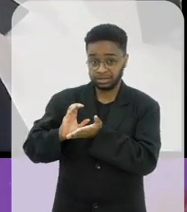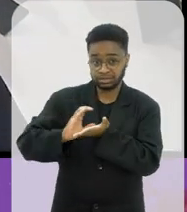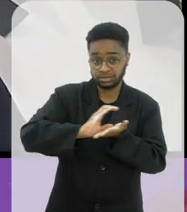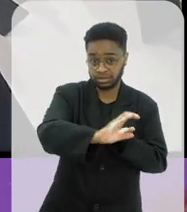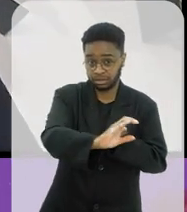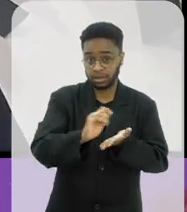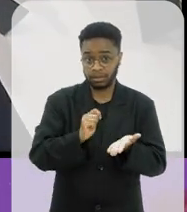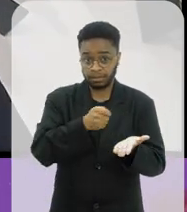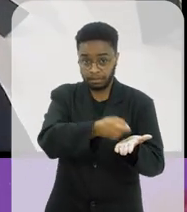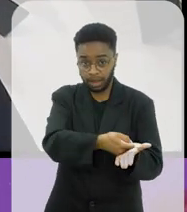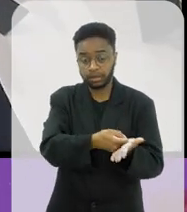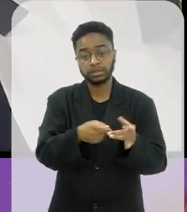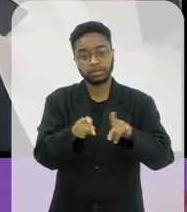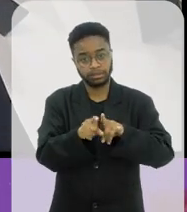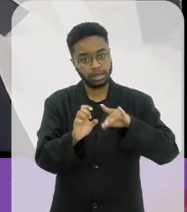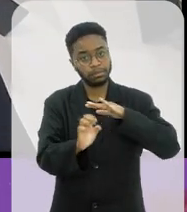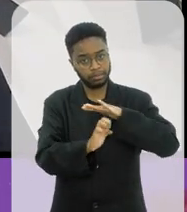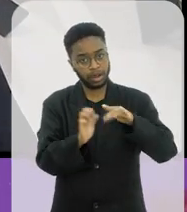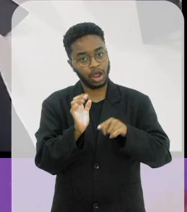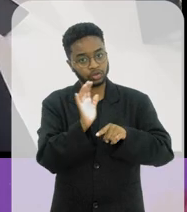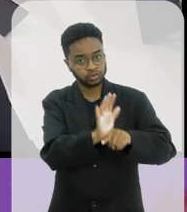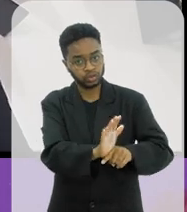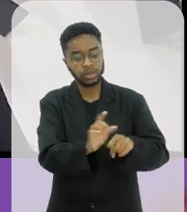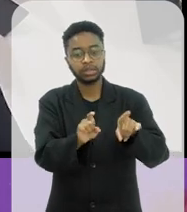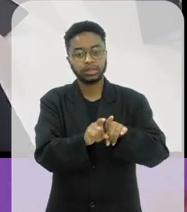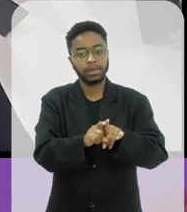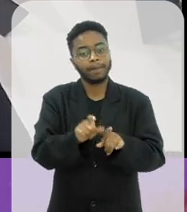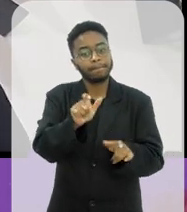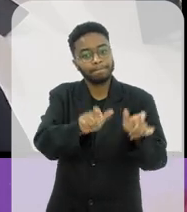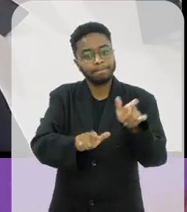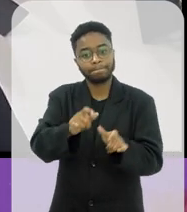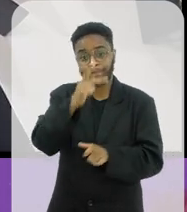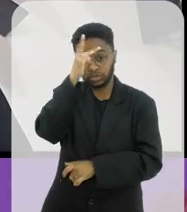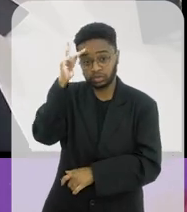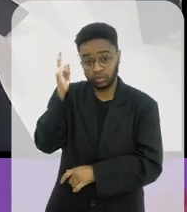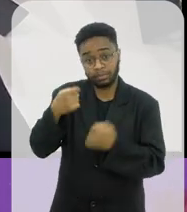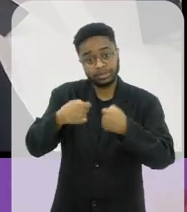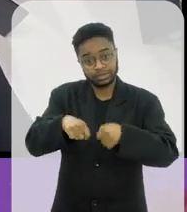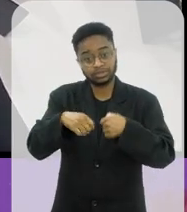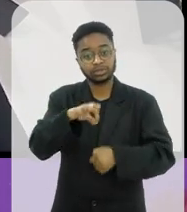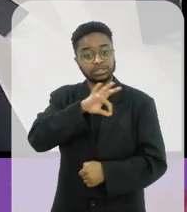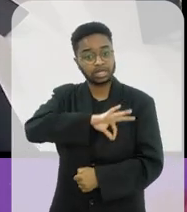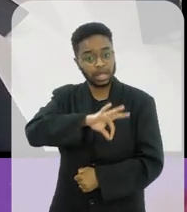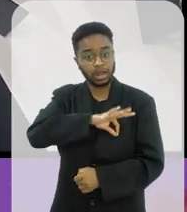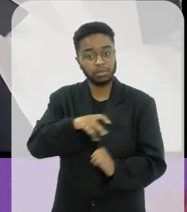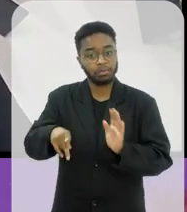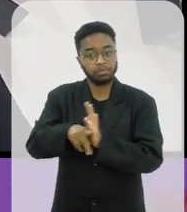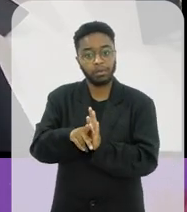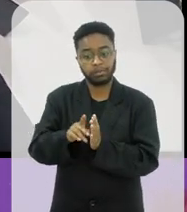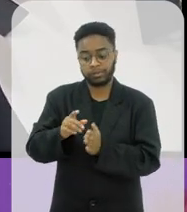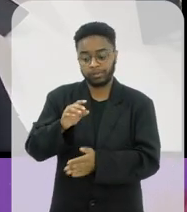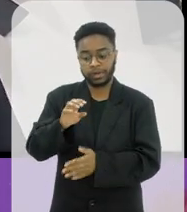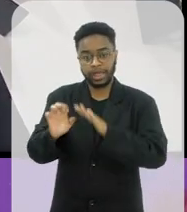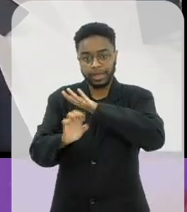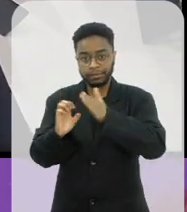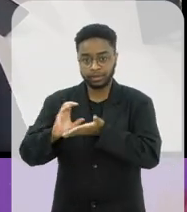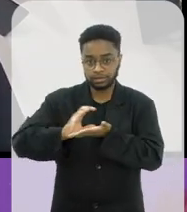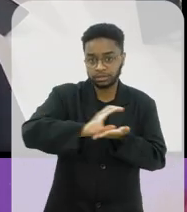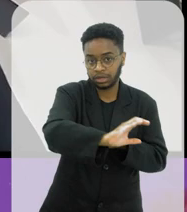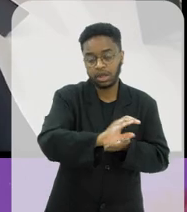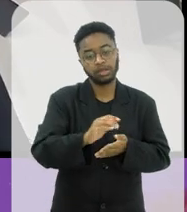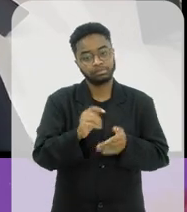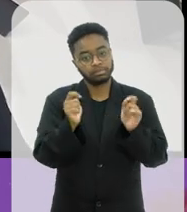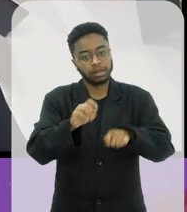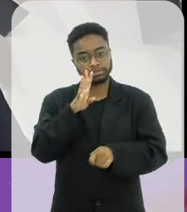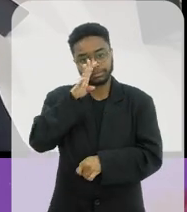citou, que são também empresas e que têm pessoas que dependem do salário dos patrocinadores, eles possam